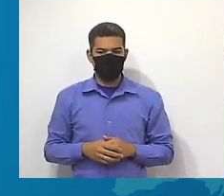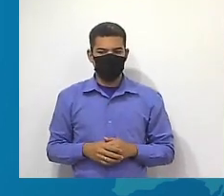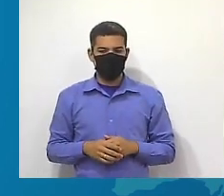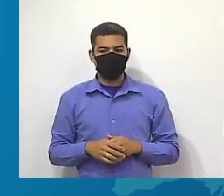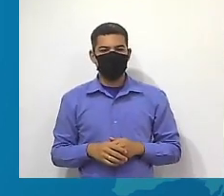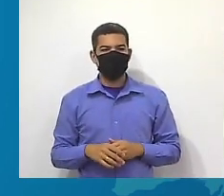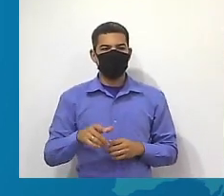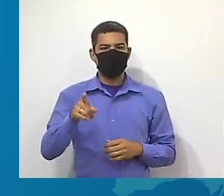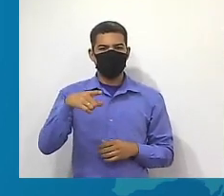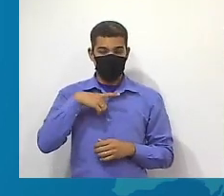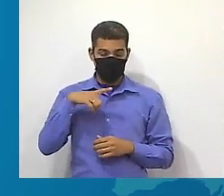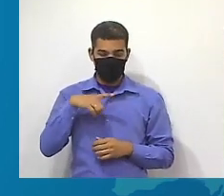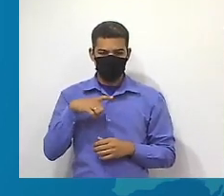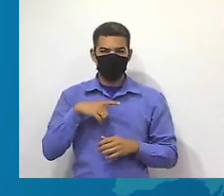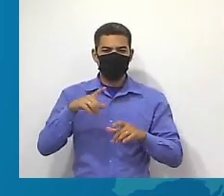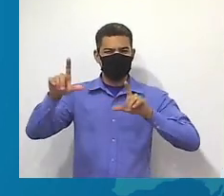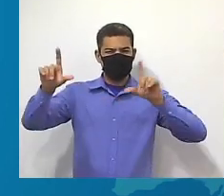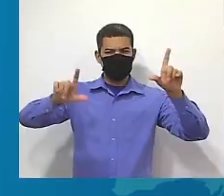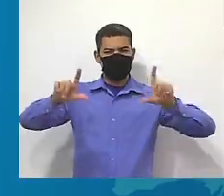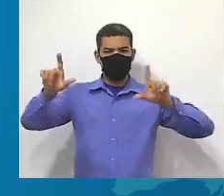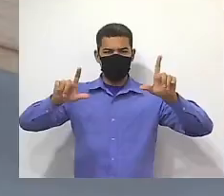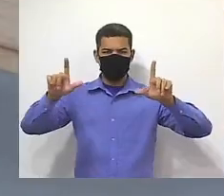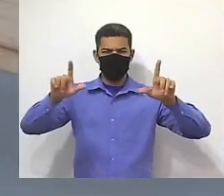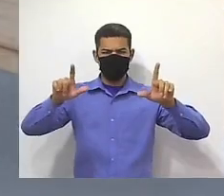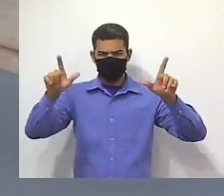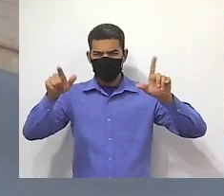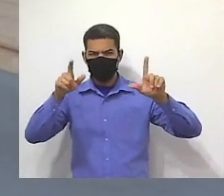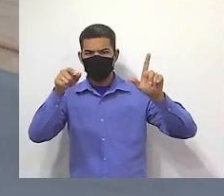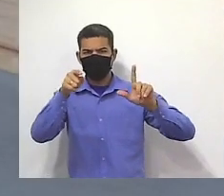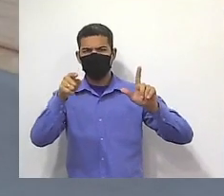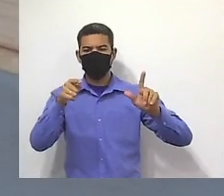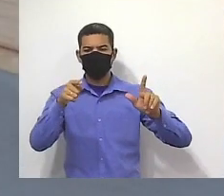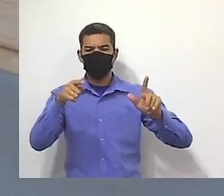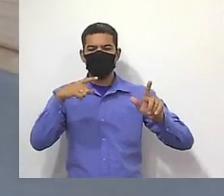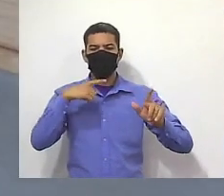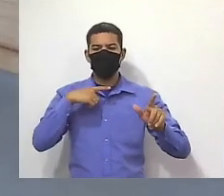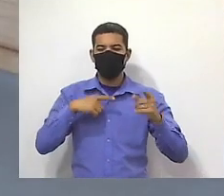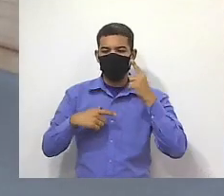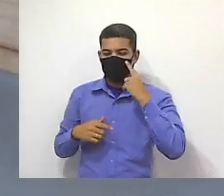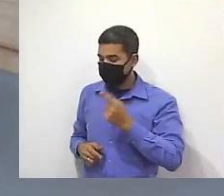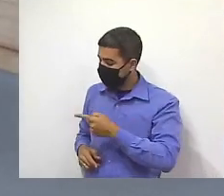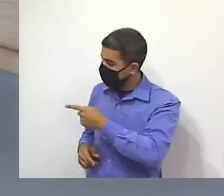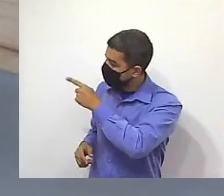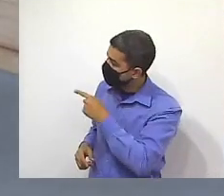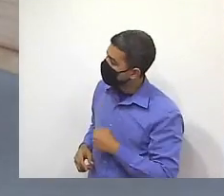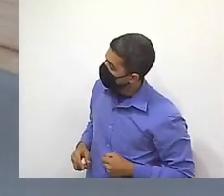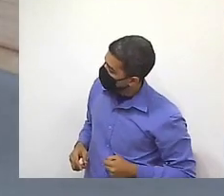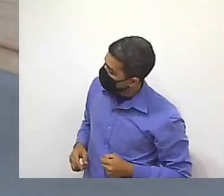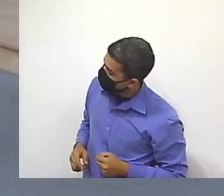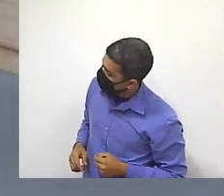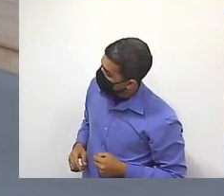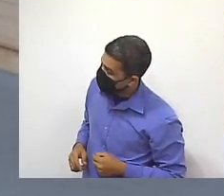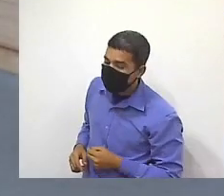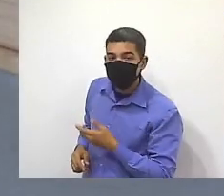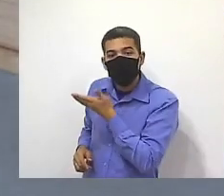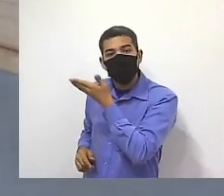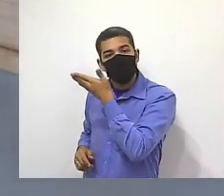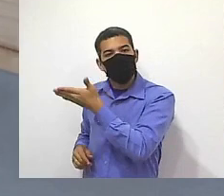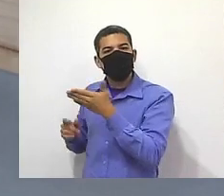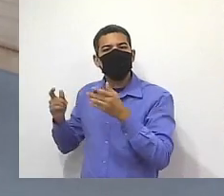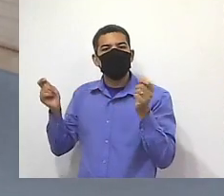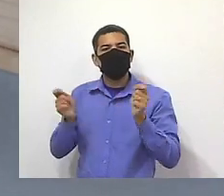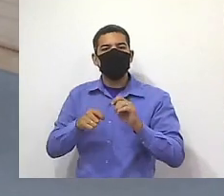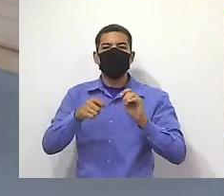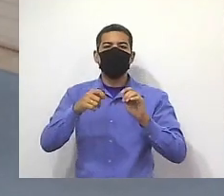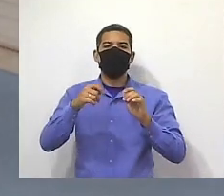assistindo essa aula pela TV, pega aí o teu celular, vai aparecer aqui um QR Code que vai te dar acesso a um podcast relacionado